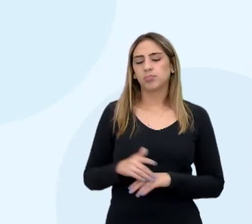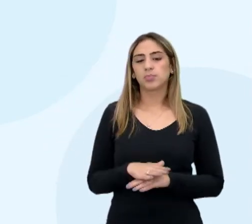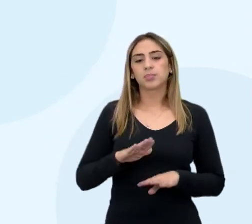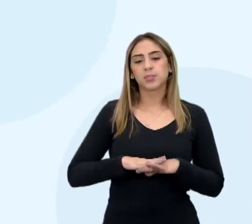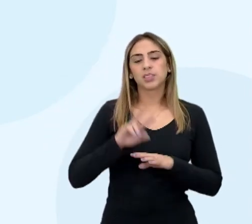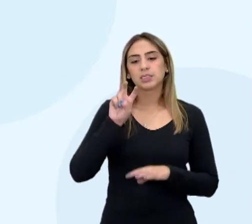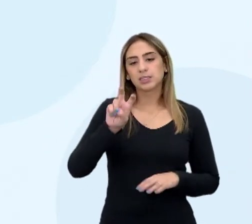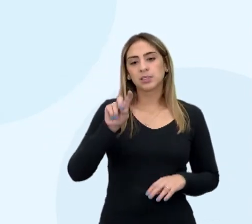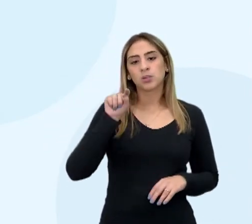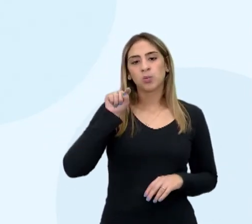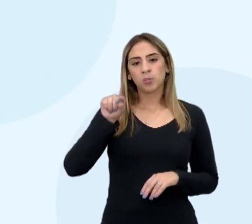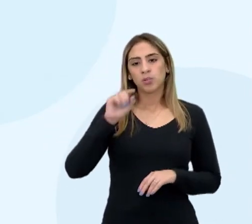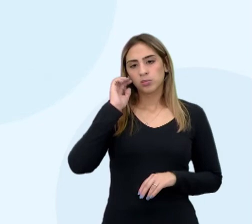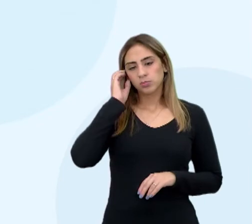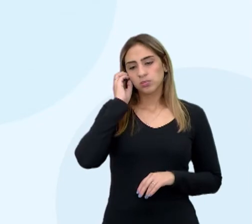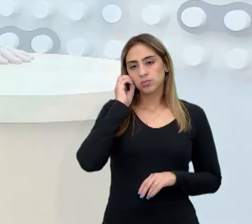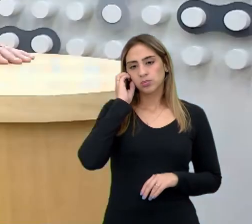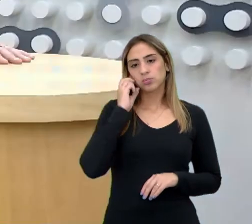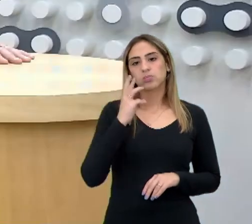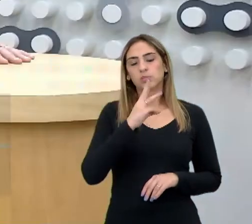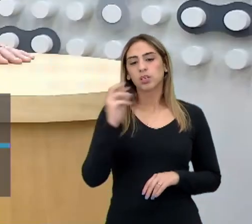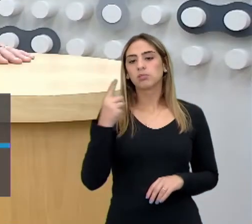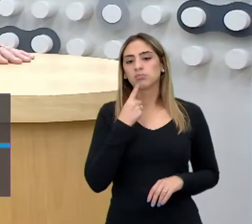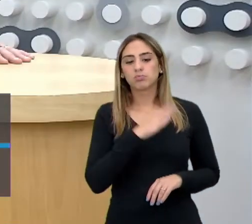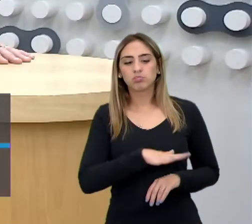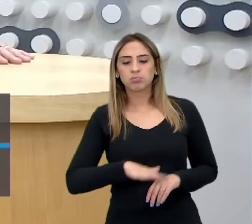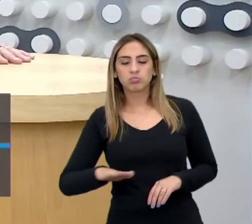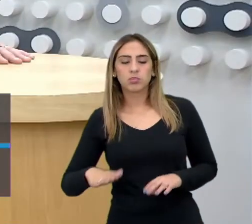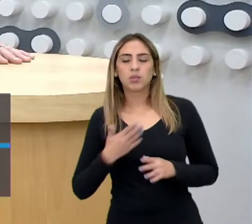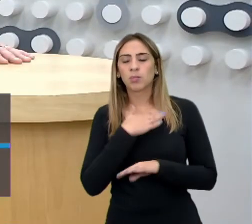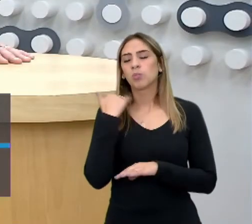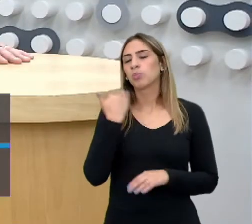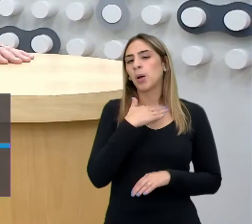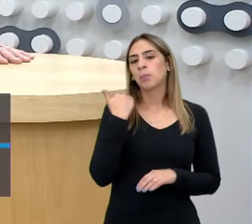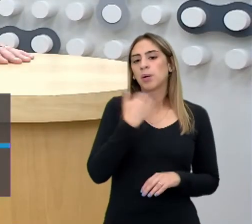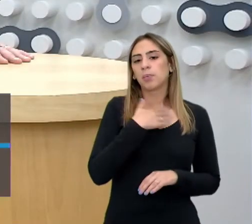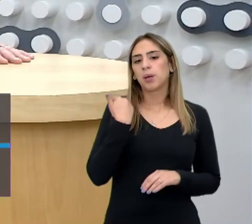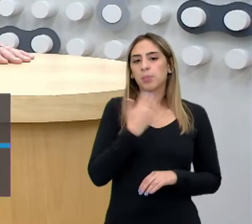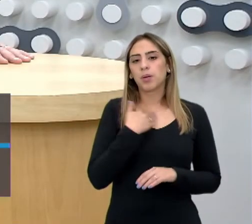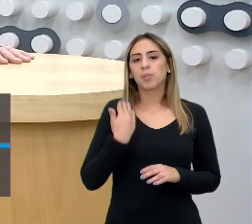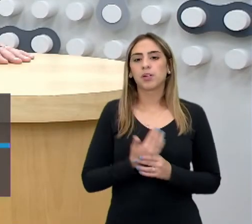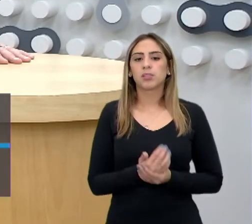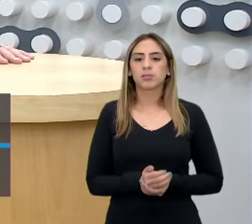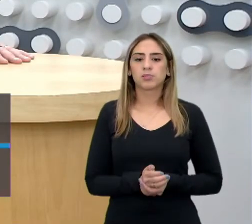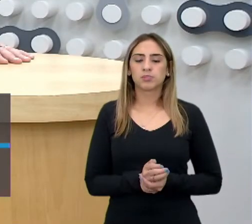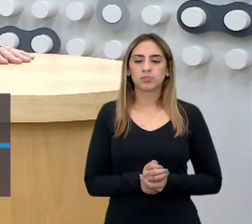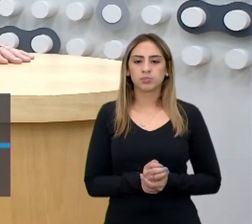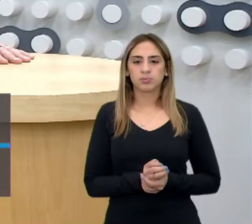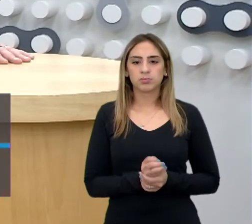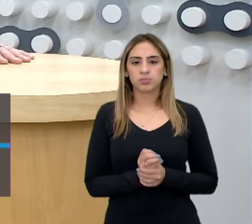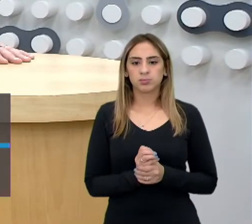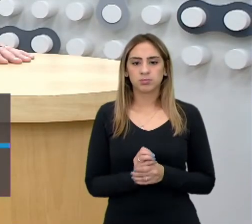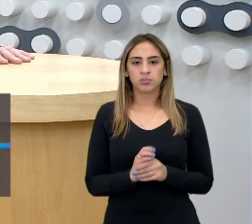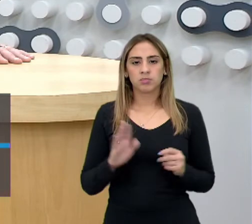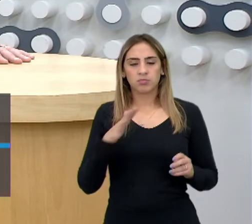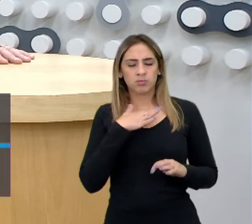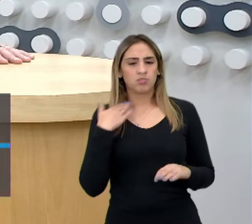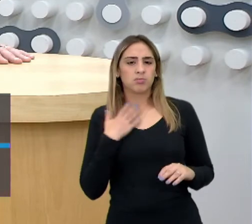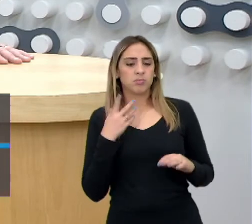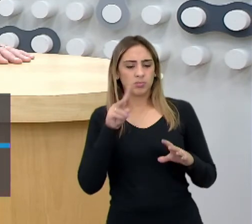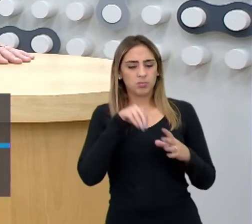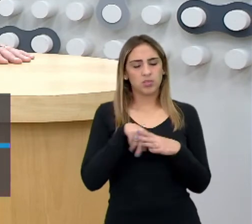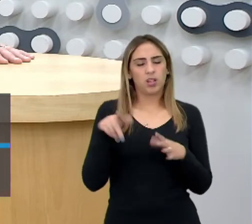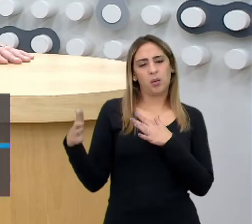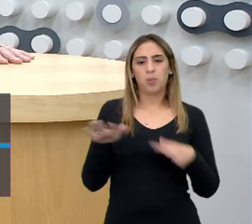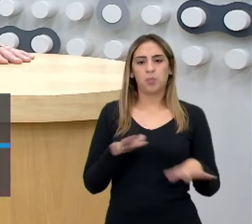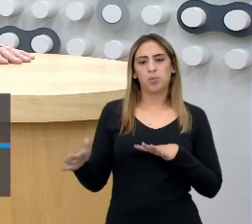de 5.300 crianças aí acabaram morrendo aí. Vejo que 87 mil pessoas morreram nesse